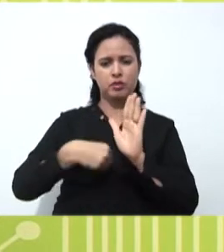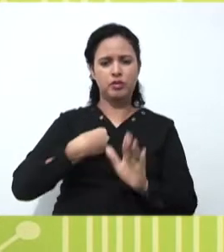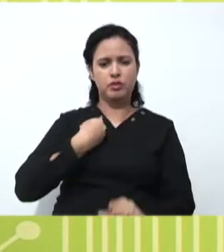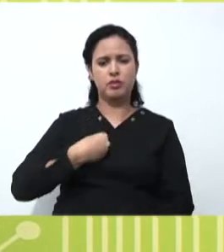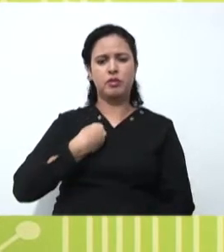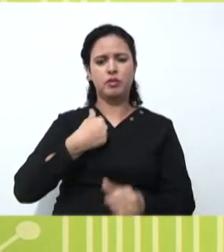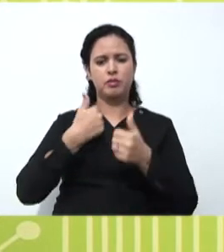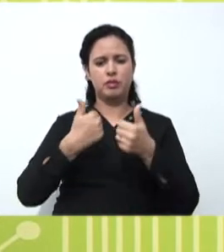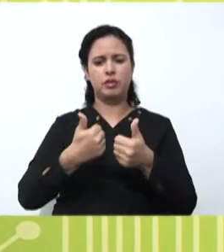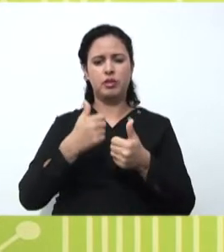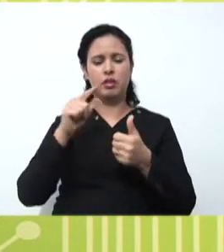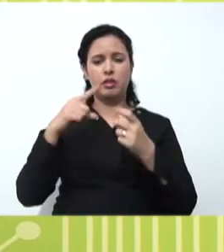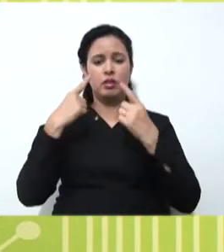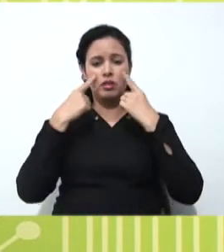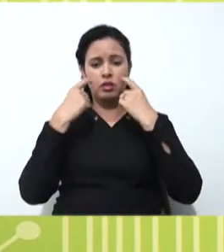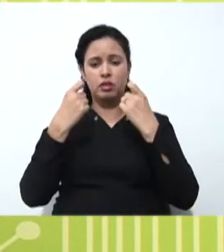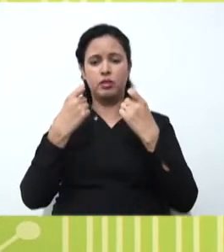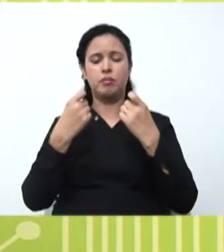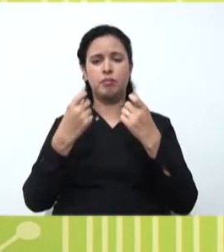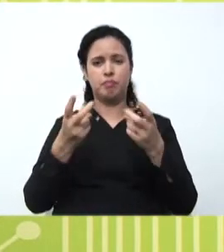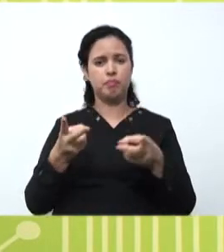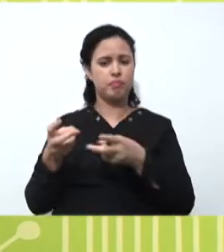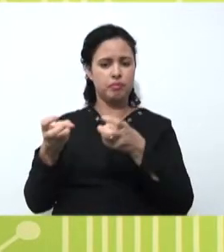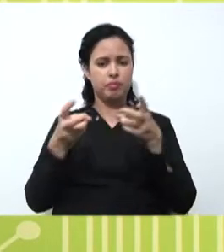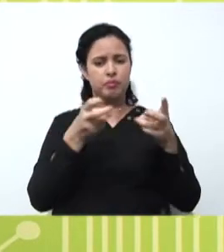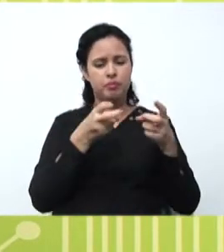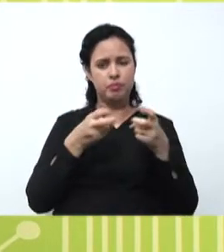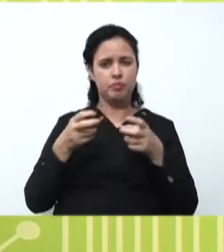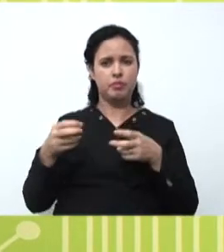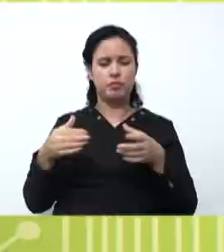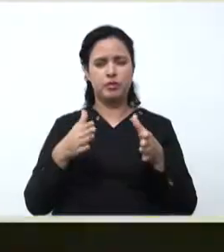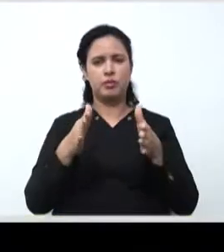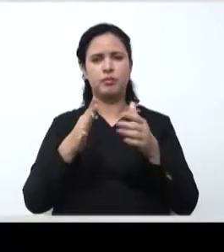bem interessante a gente perceber esse caminho.